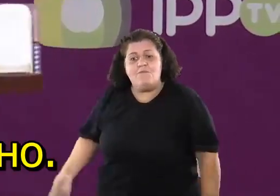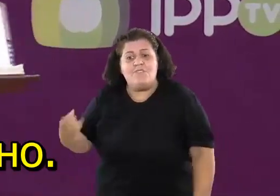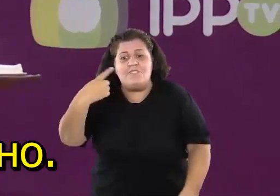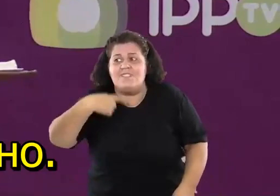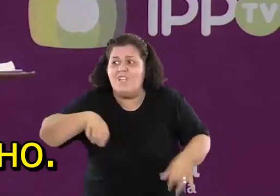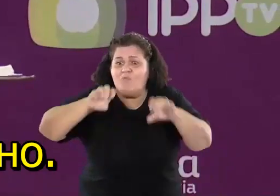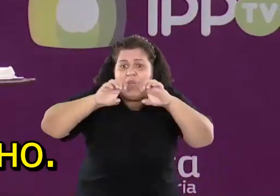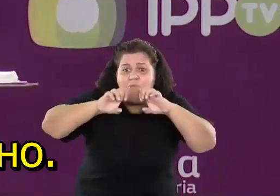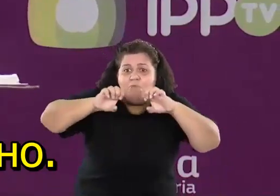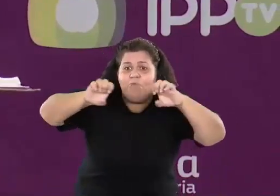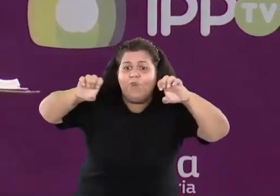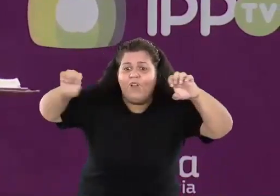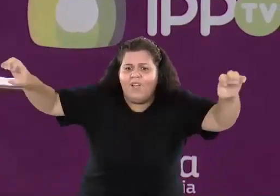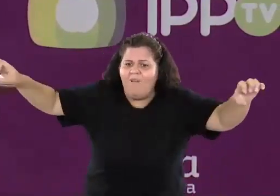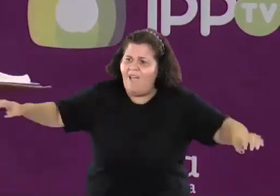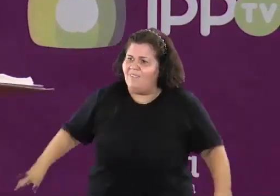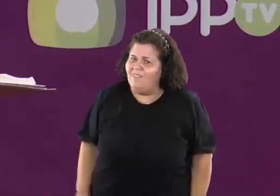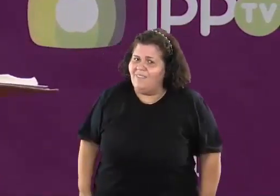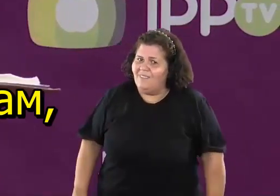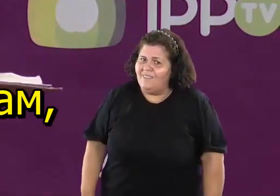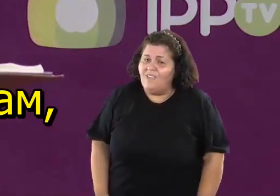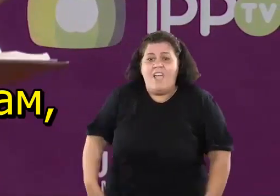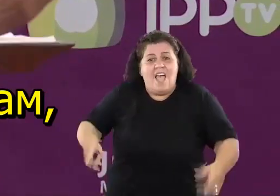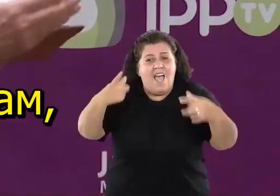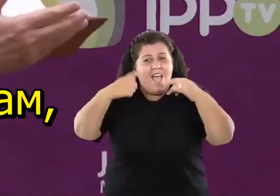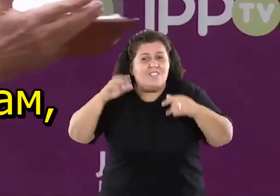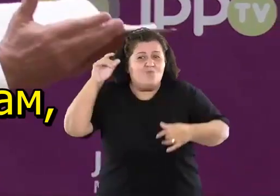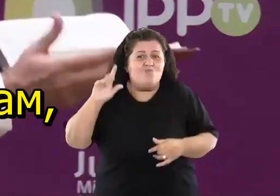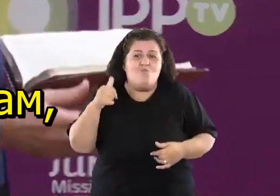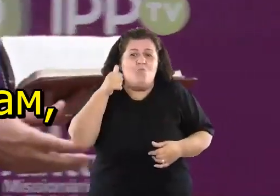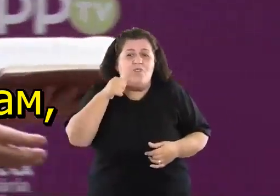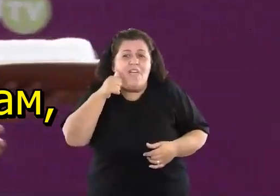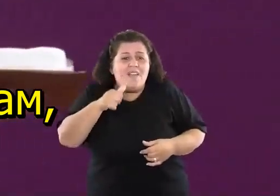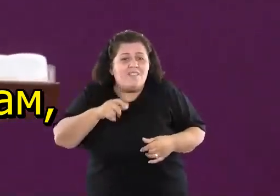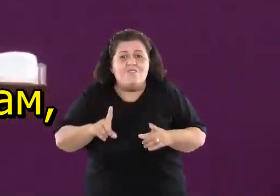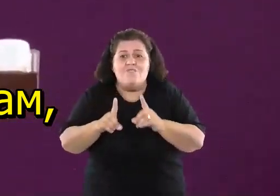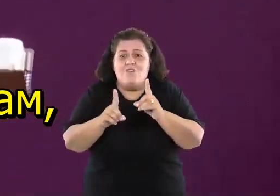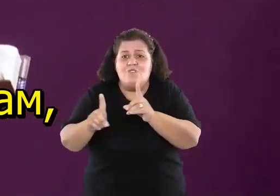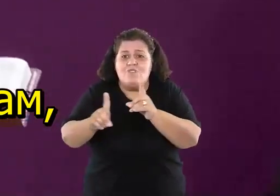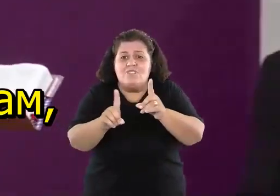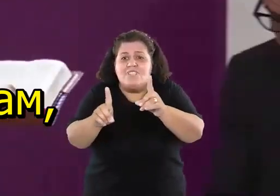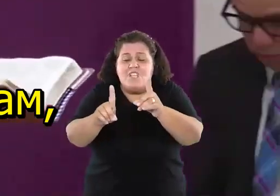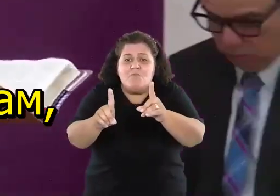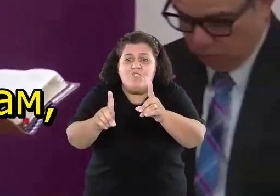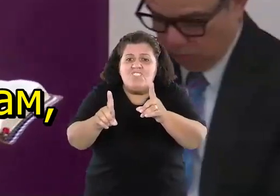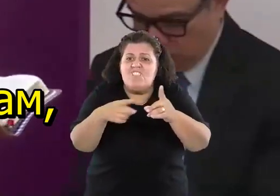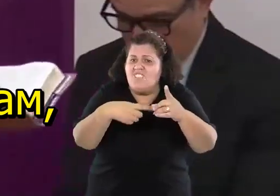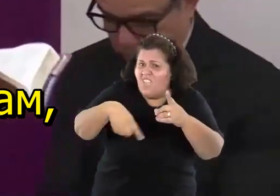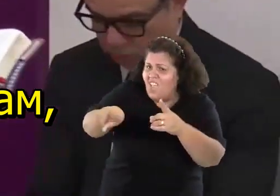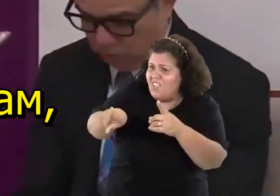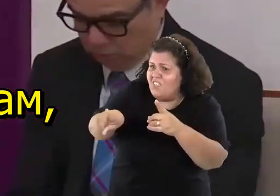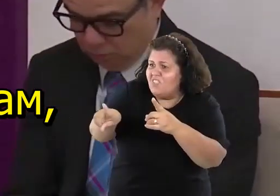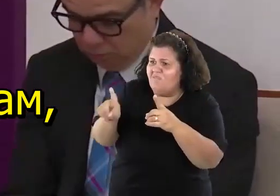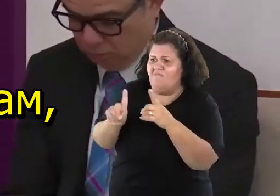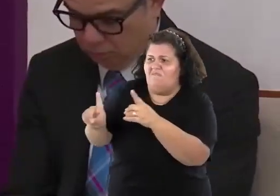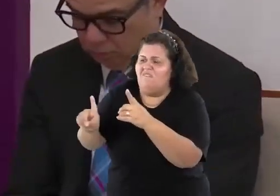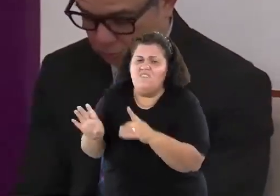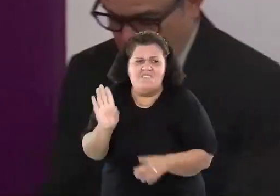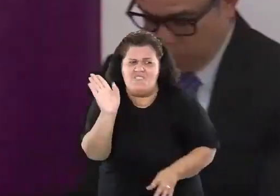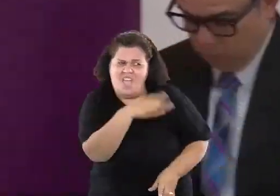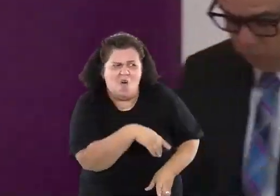precisa ser proclamada. As mulheres foram aos discípulos e eles não acreditaram nas